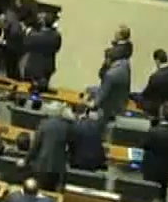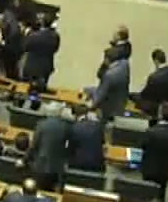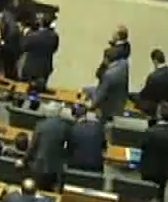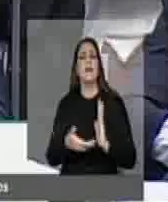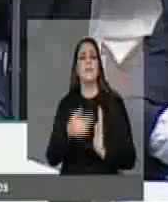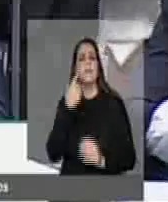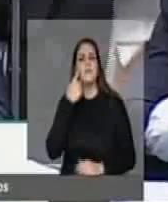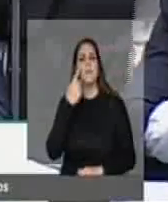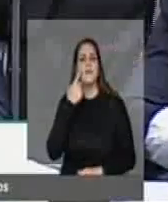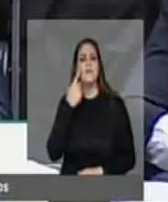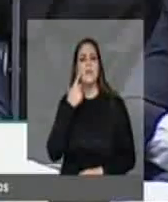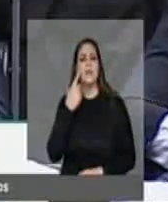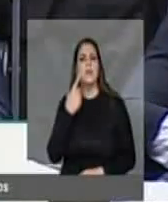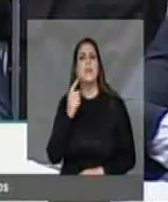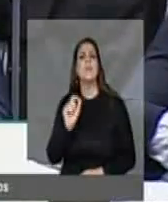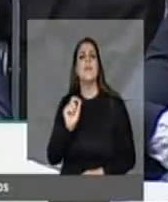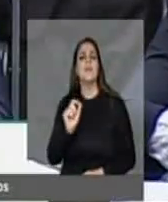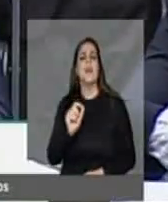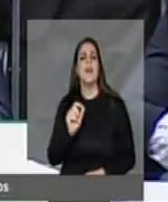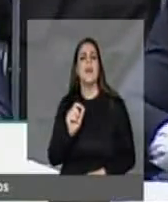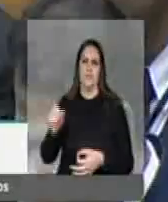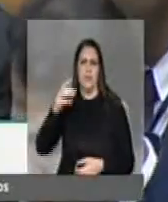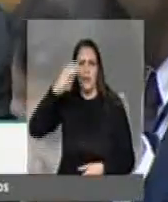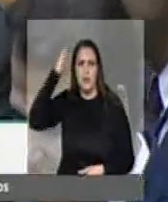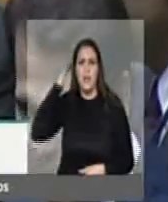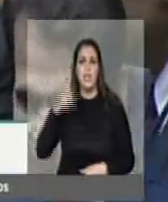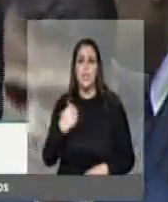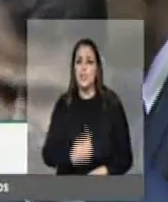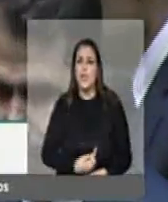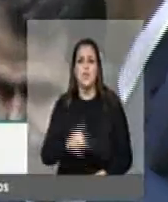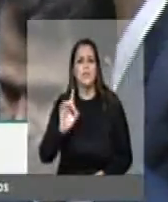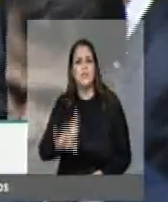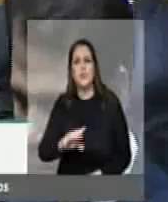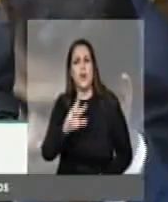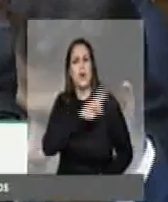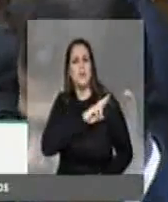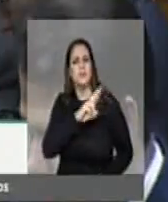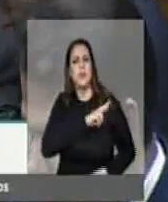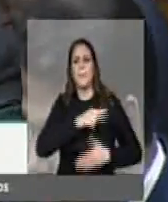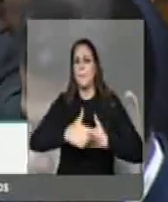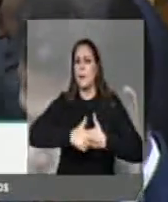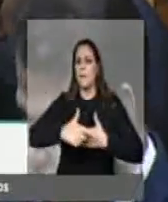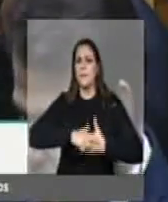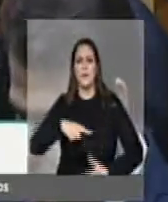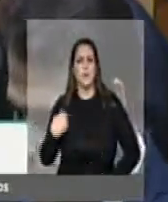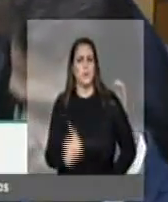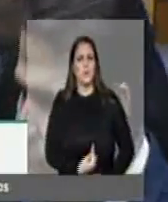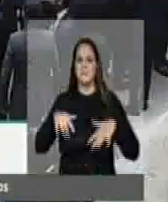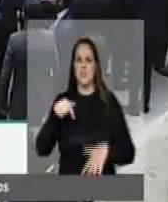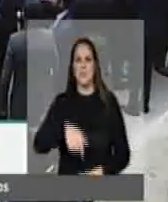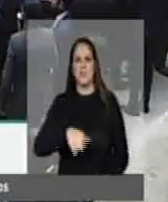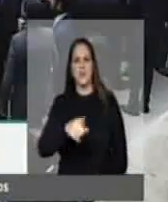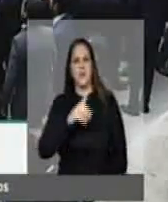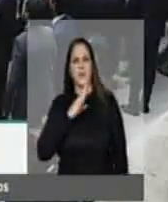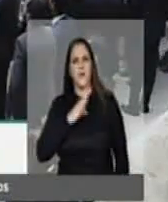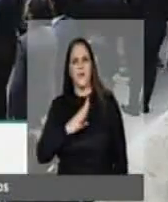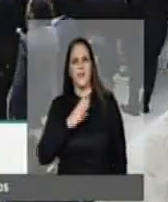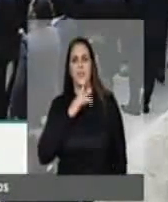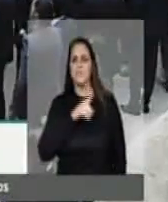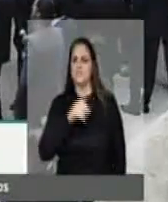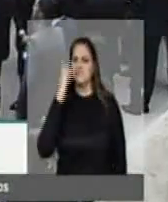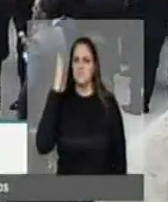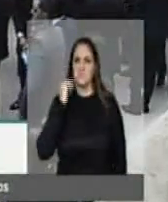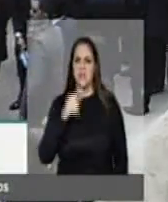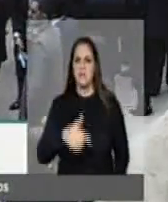parlamentares o governo lutava para atingir esse número e a oposição sem ter certeza de que teria força para autorizar o